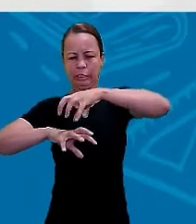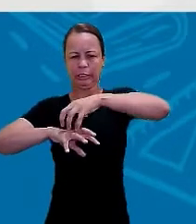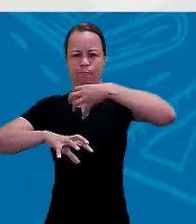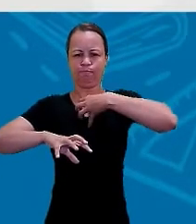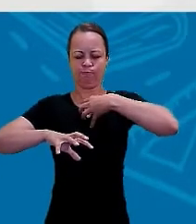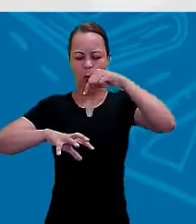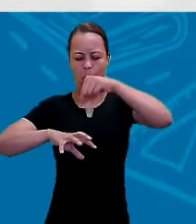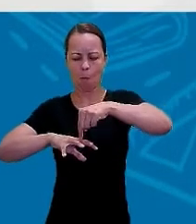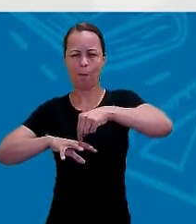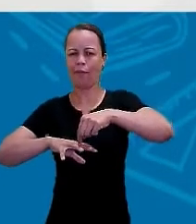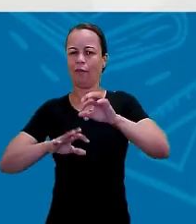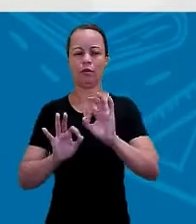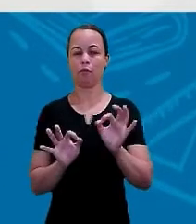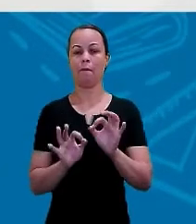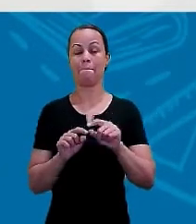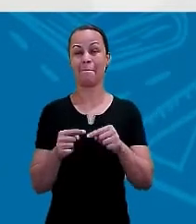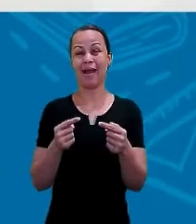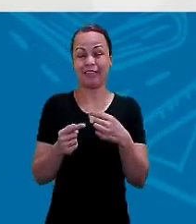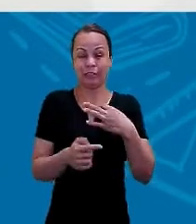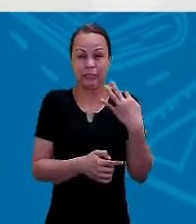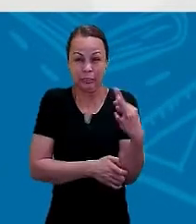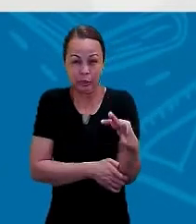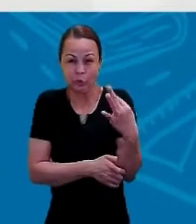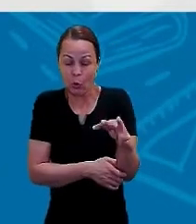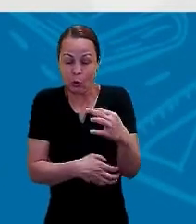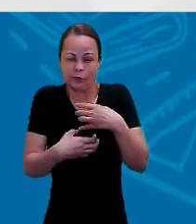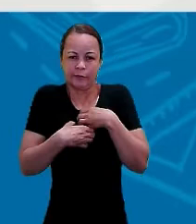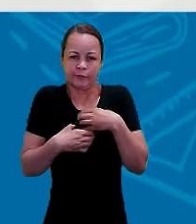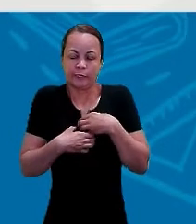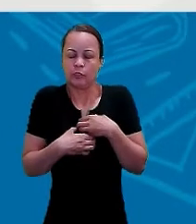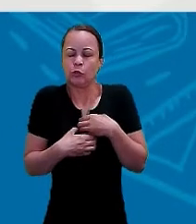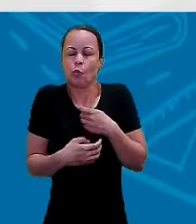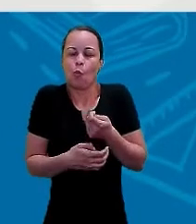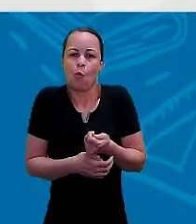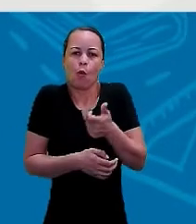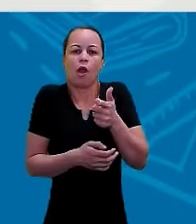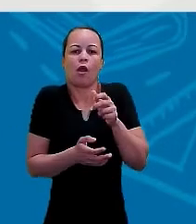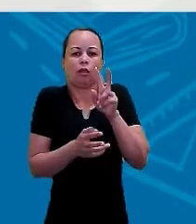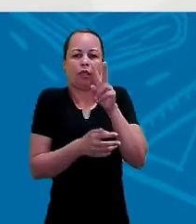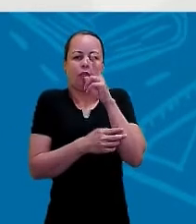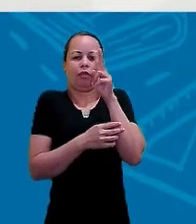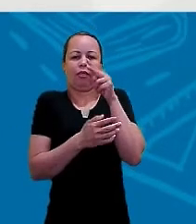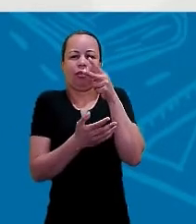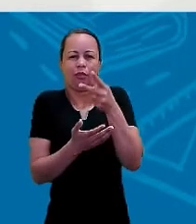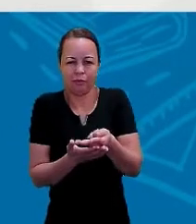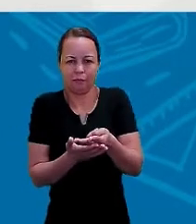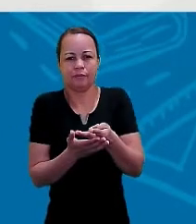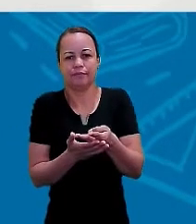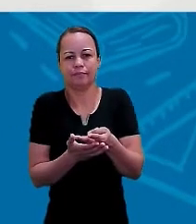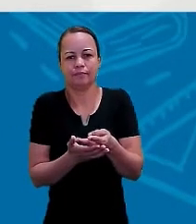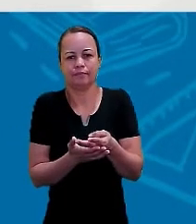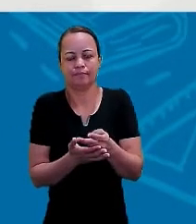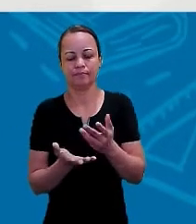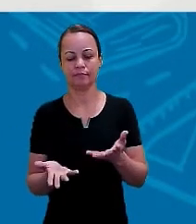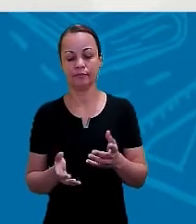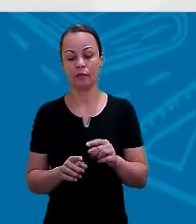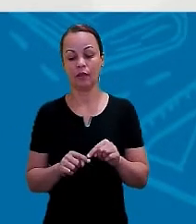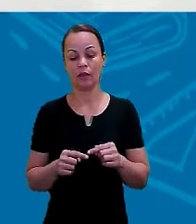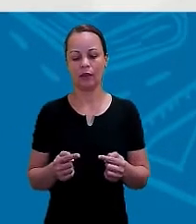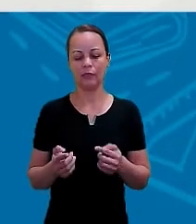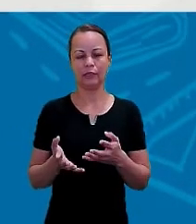quase desmaiar. Então você percebe nitidamente que as dimensões da dor, no sentido da gente prevê-la,